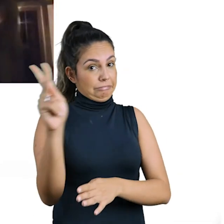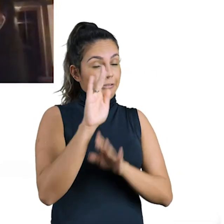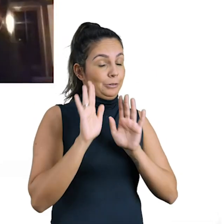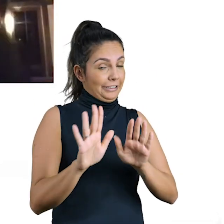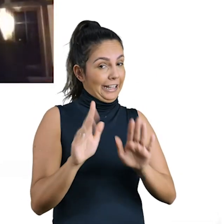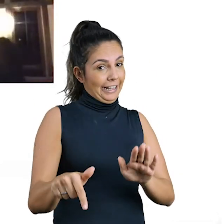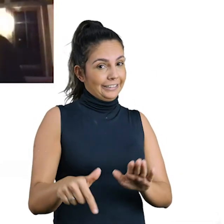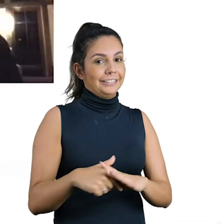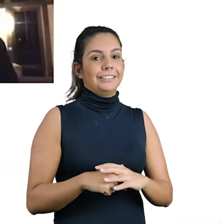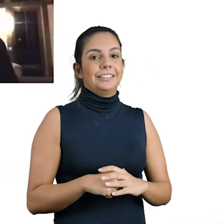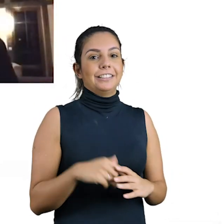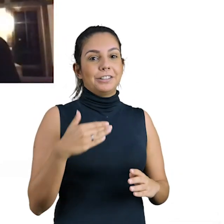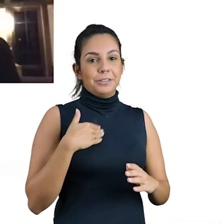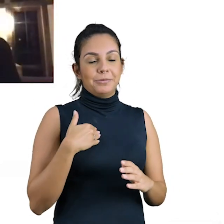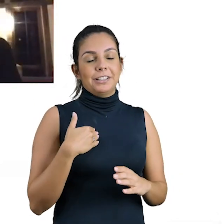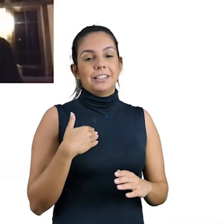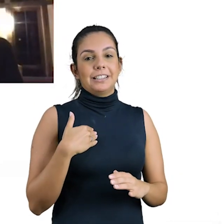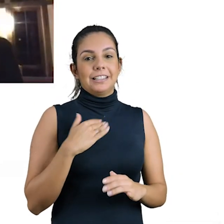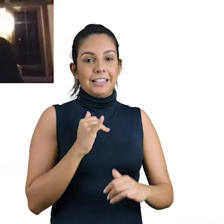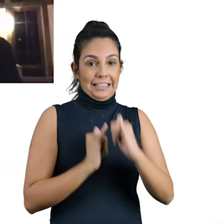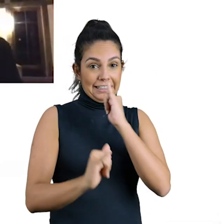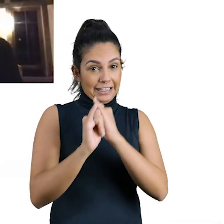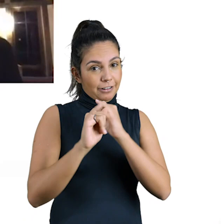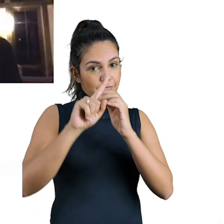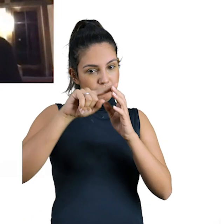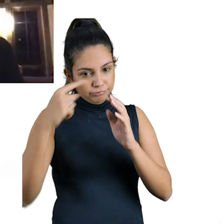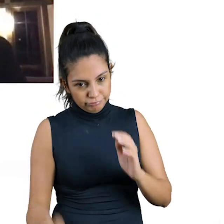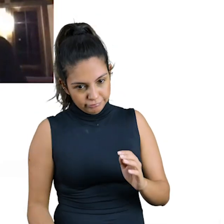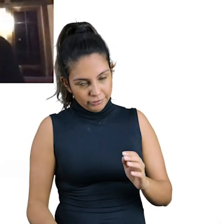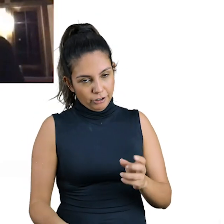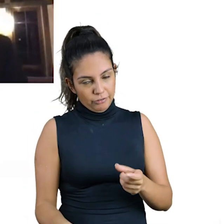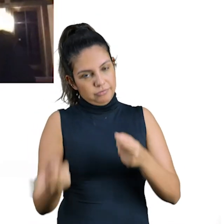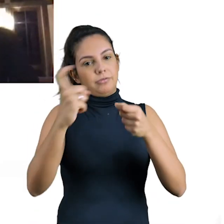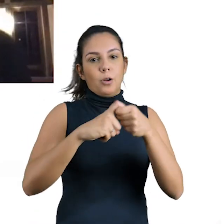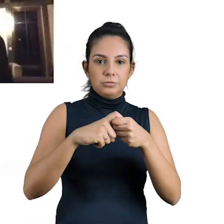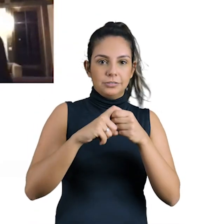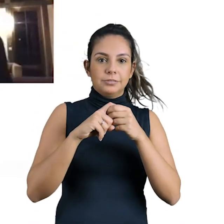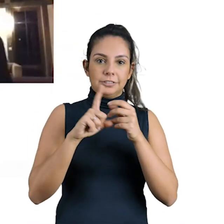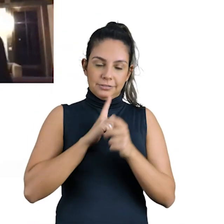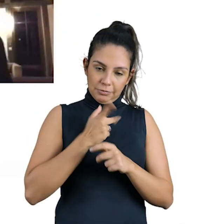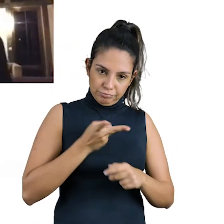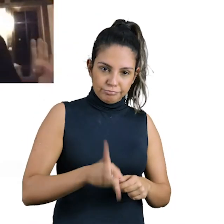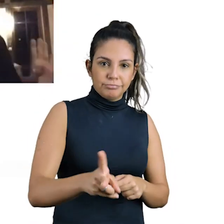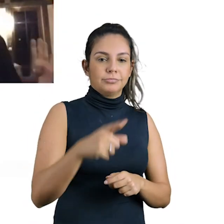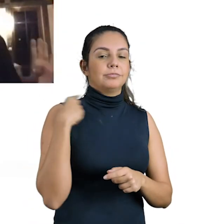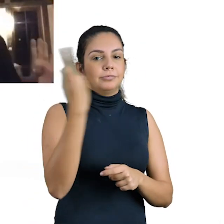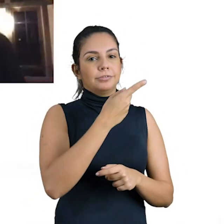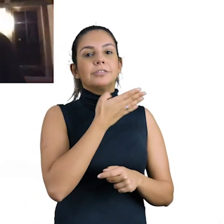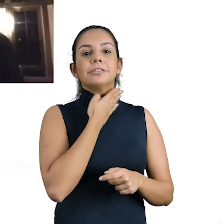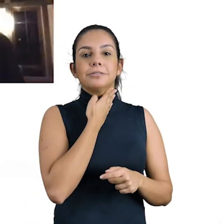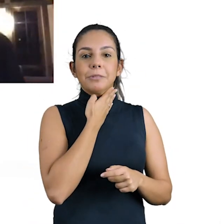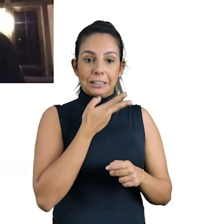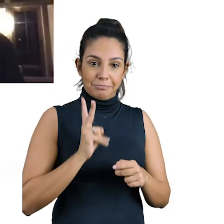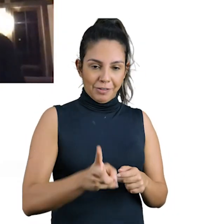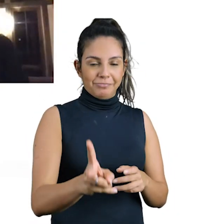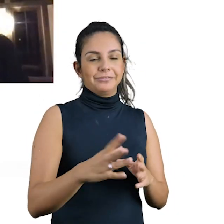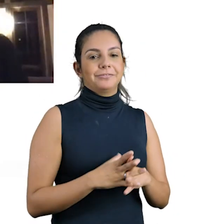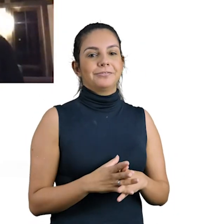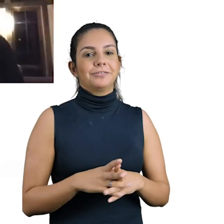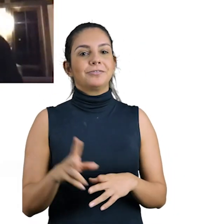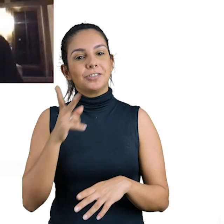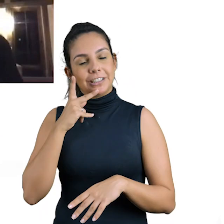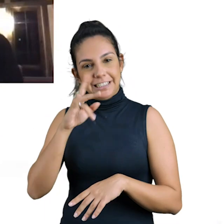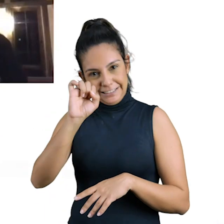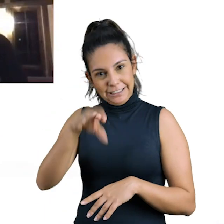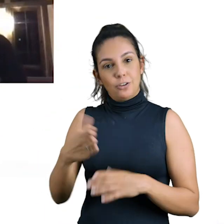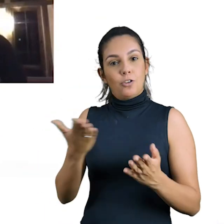com luminárias nas paredes. A minha rede cai, volta, mas enquanto ela durar, que seja eterna, né? Vamos